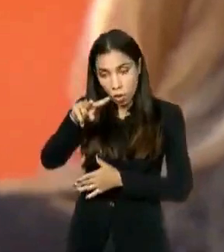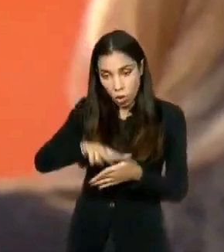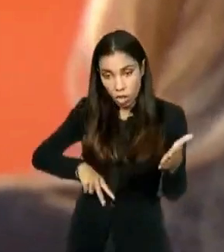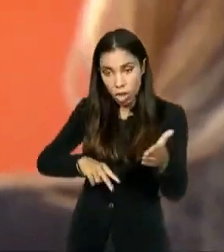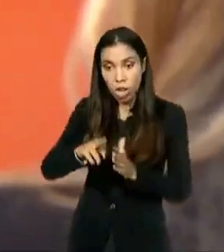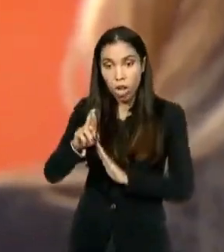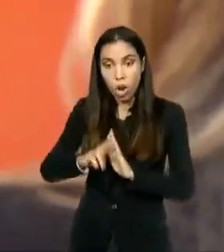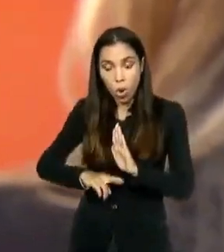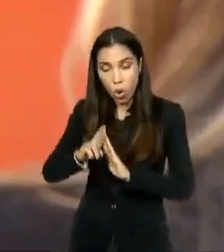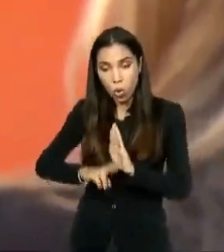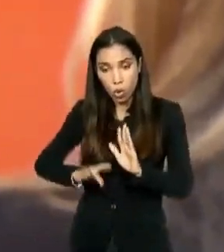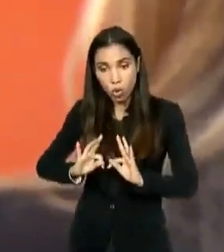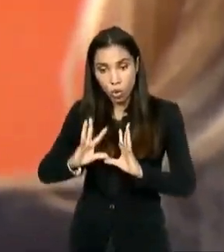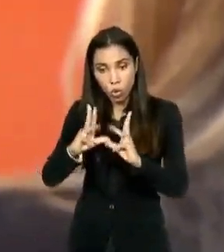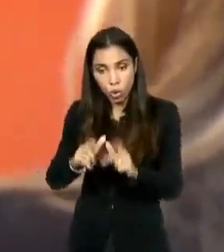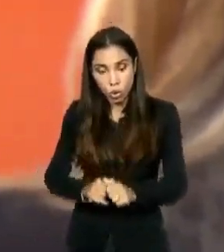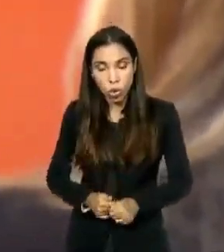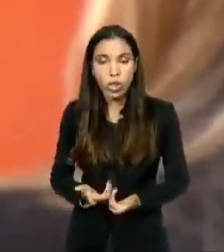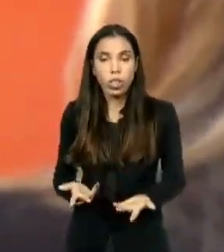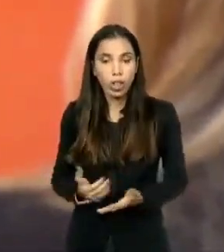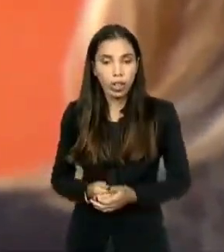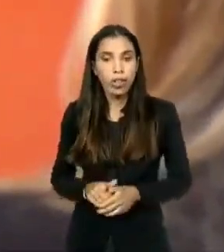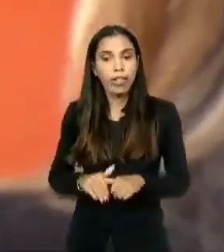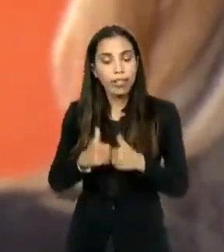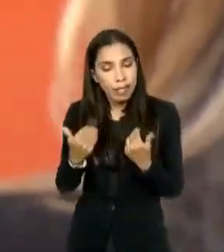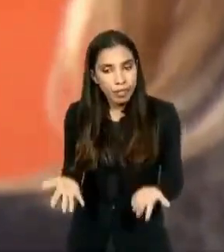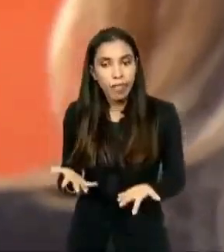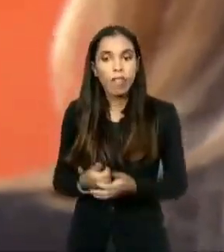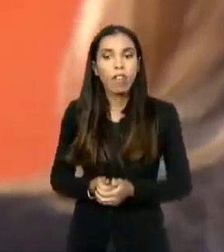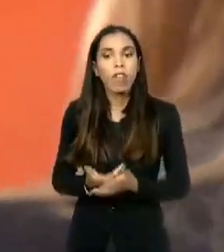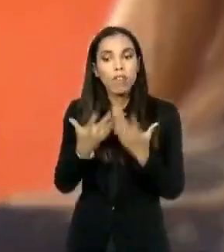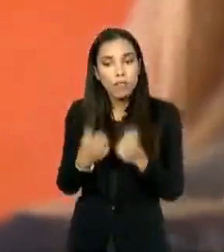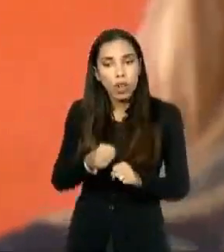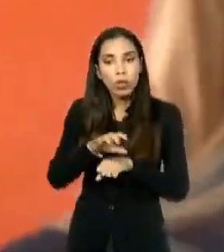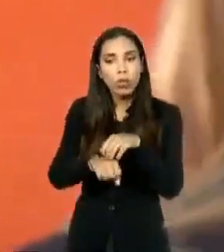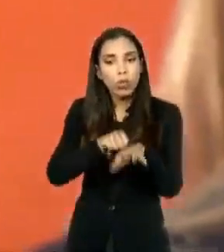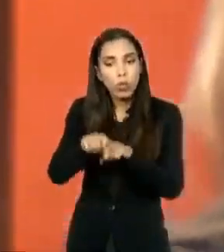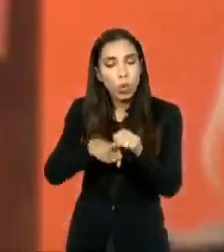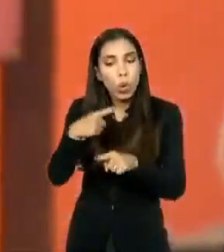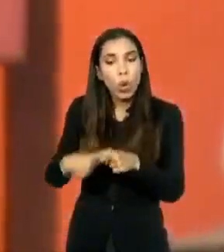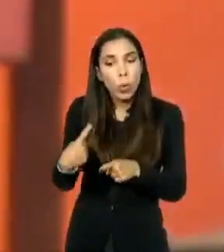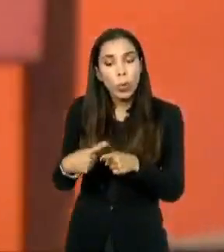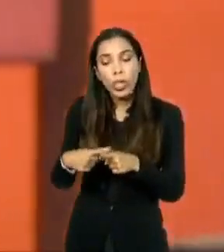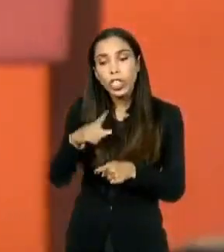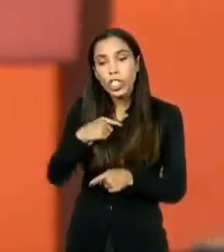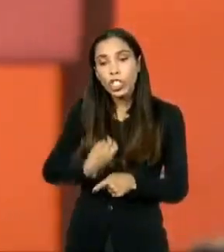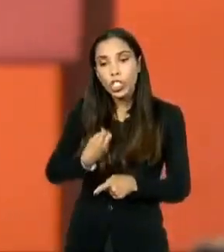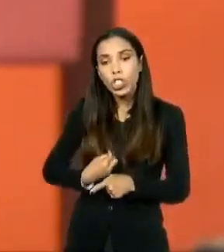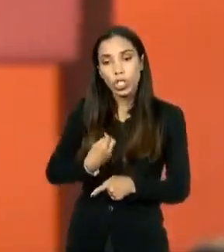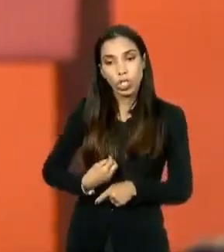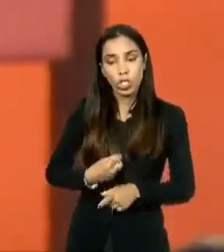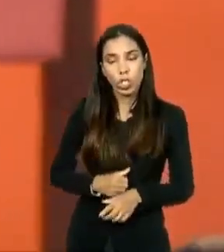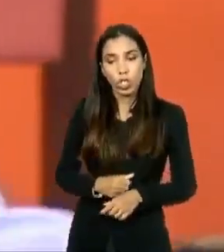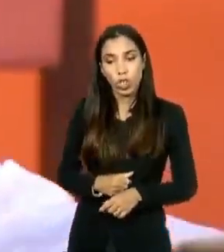roteiro inteiro e falei, opa, peraí, então vamos buscar, porque tinha um personagem